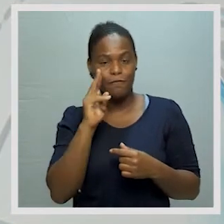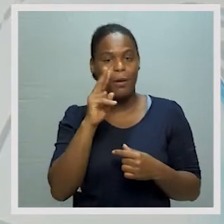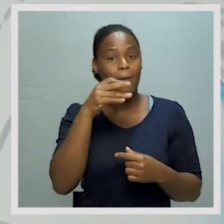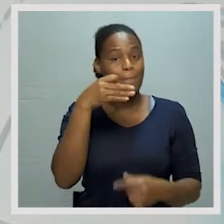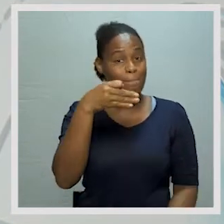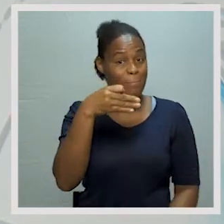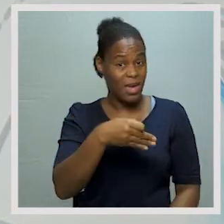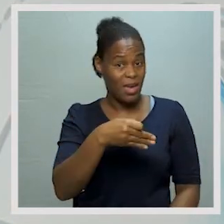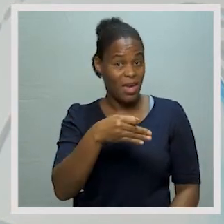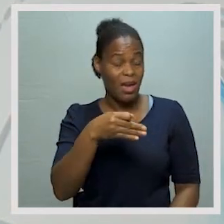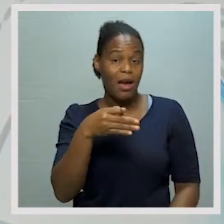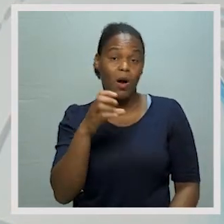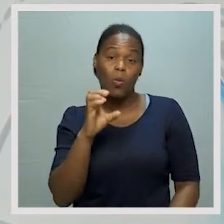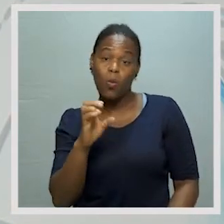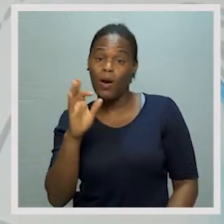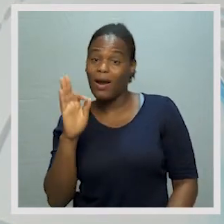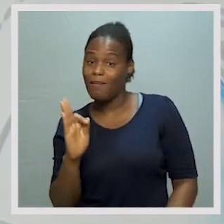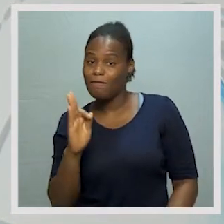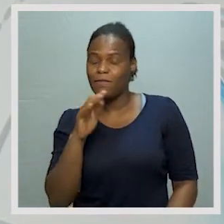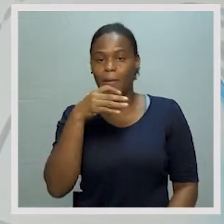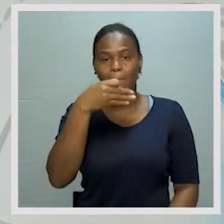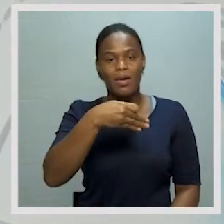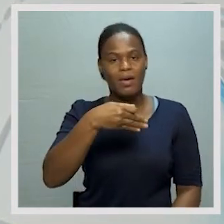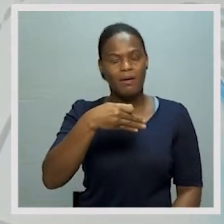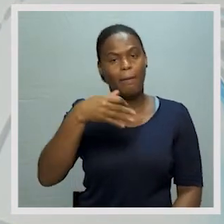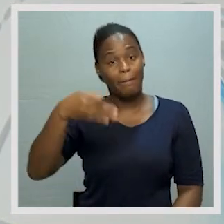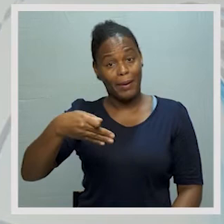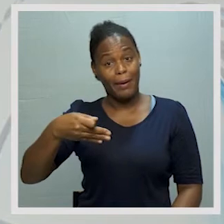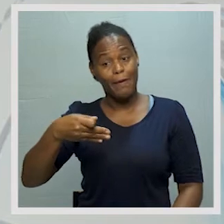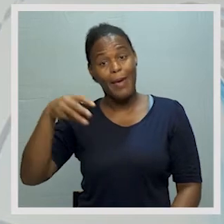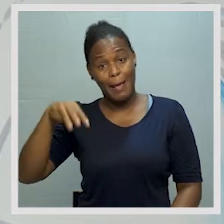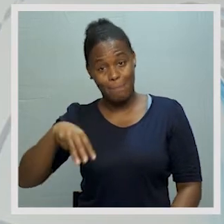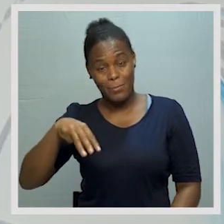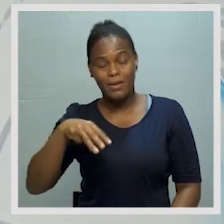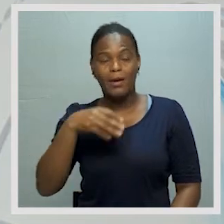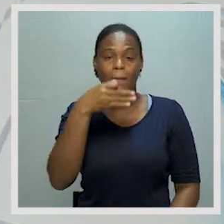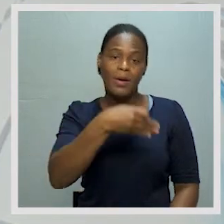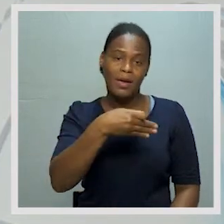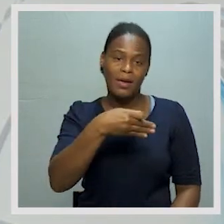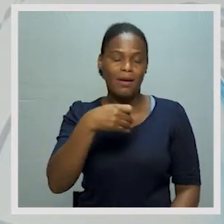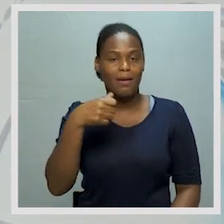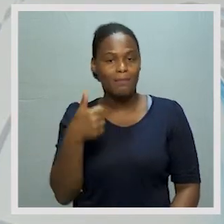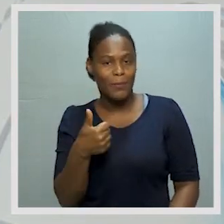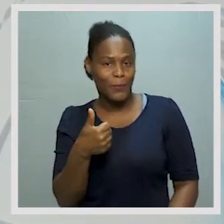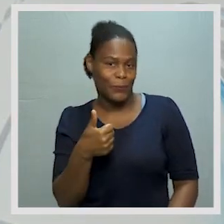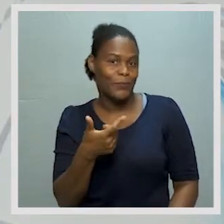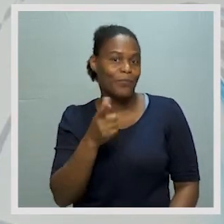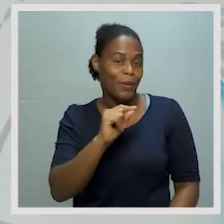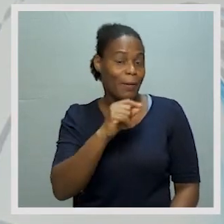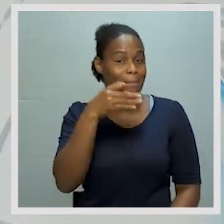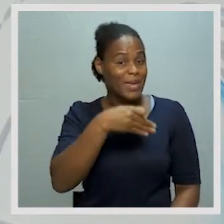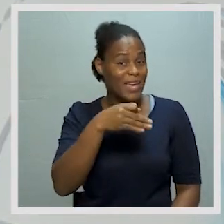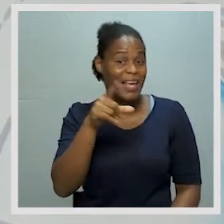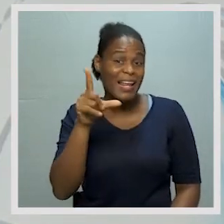a custo de fatores e produto a preços de mercados. E nós vimos o produto bruto e o produto líquido. Hoje